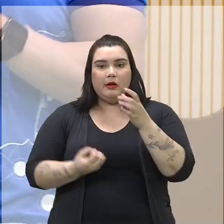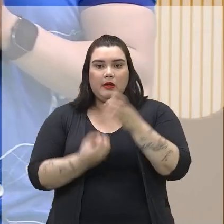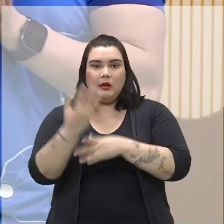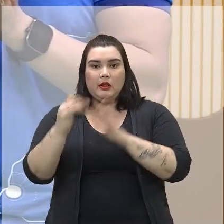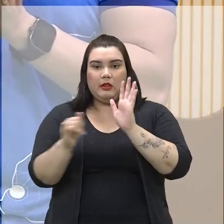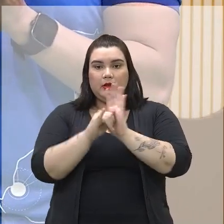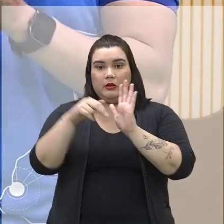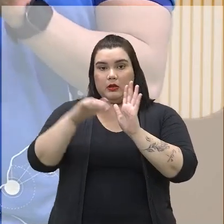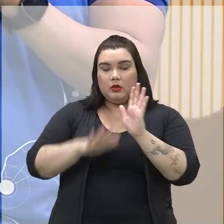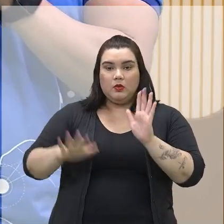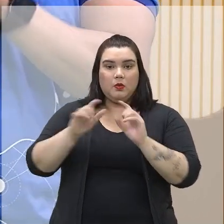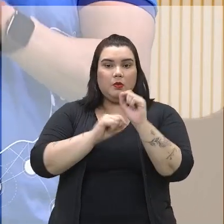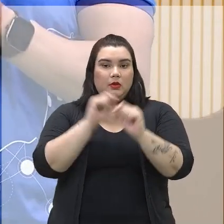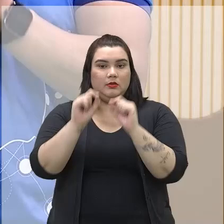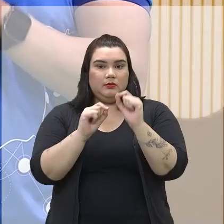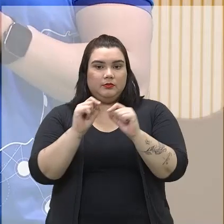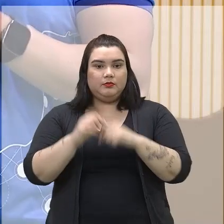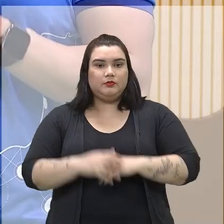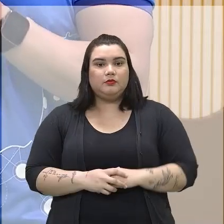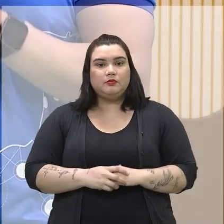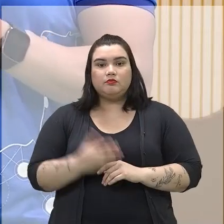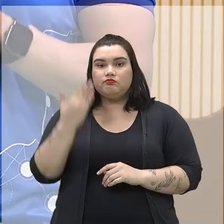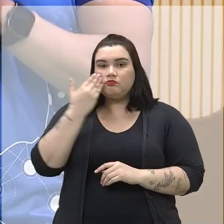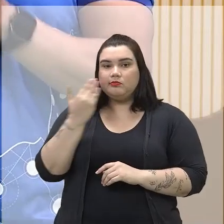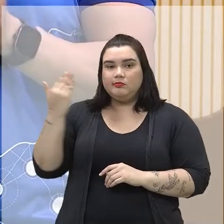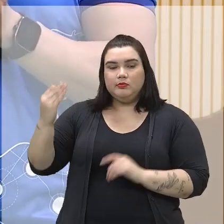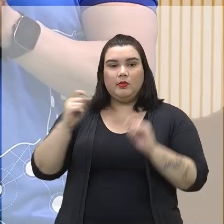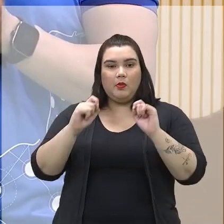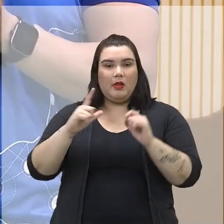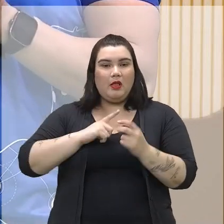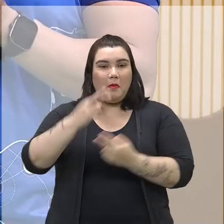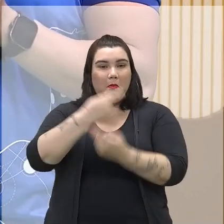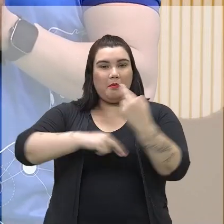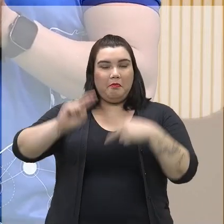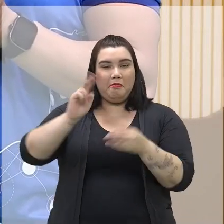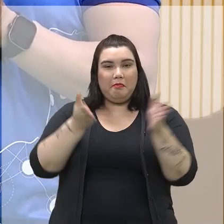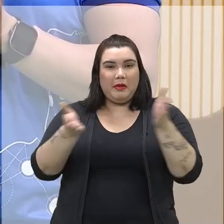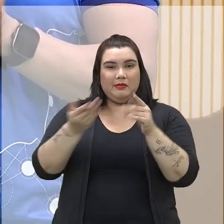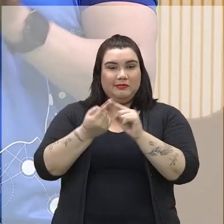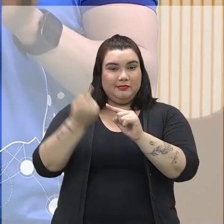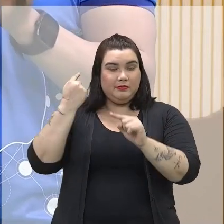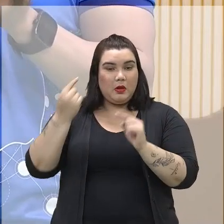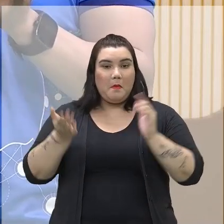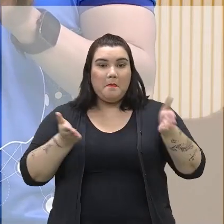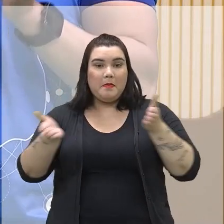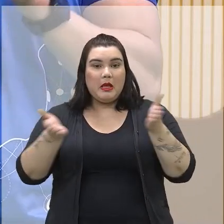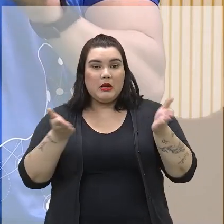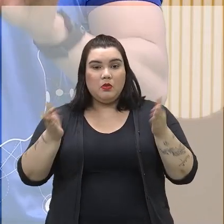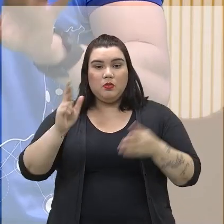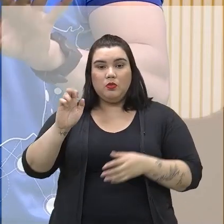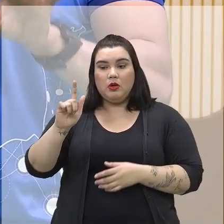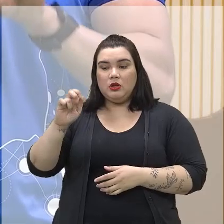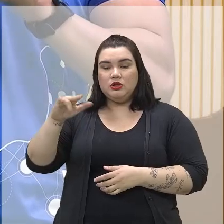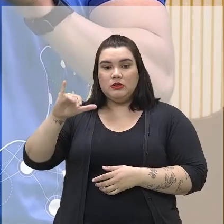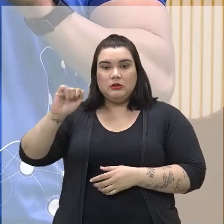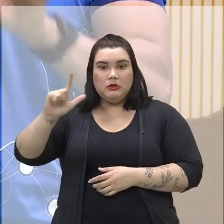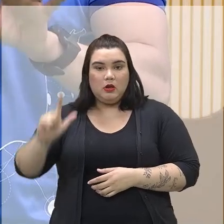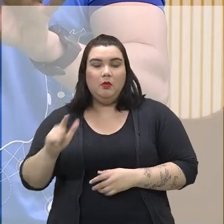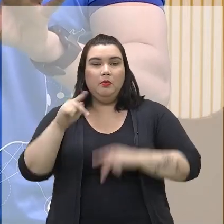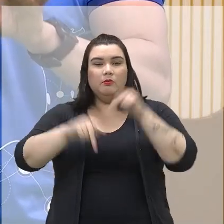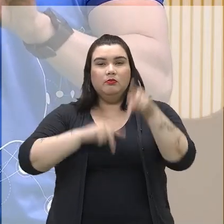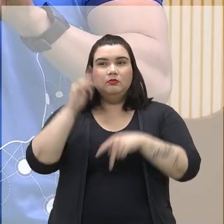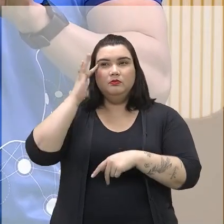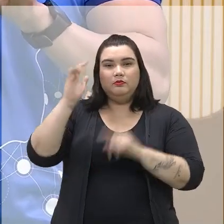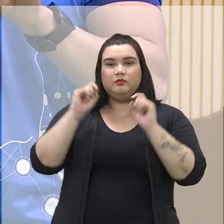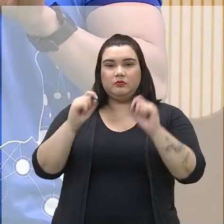identidade nacional, foi a questão da repressão violenta das revoltas que nós tivemos. No período regencial, em especial, o povo começou a pensar assim, olha, a